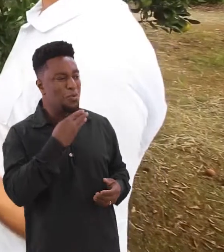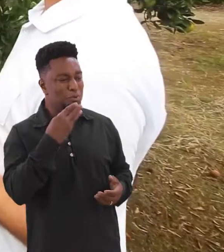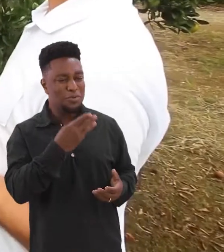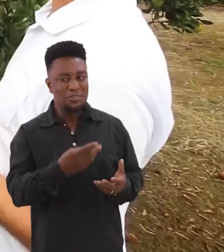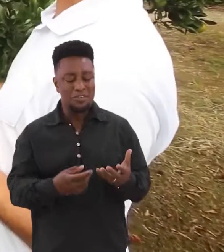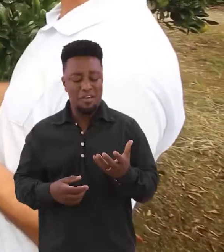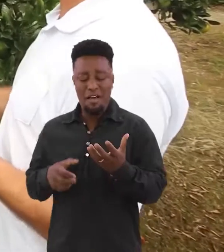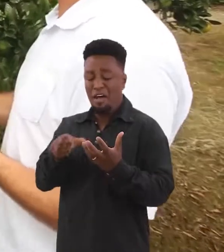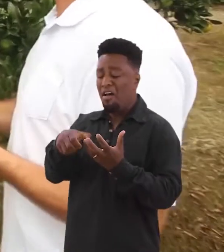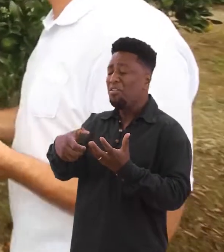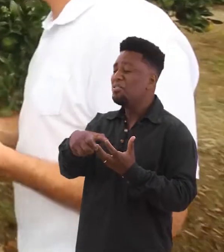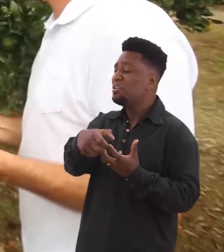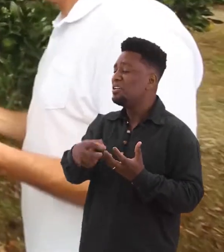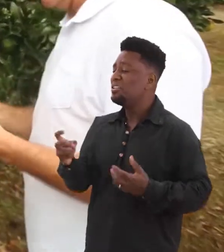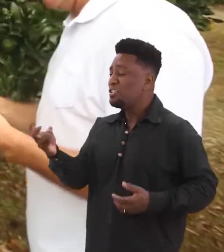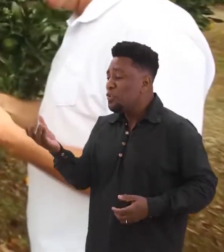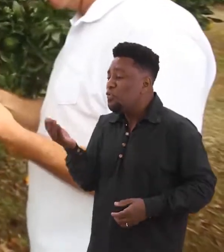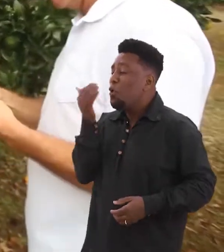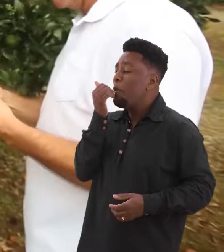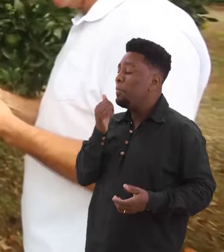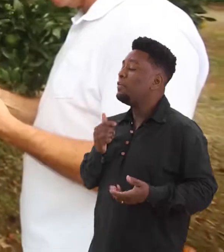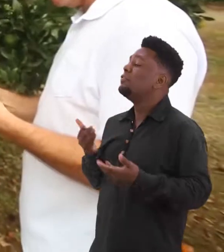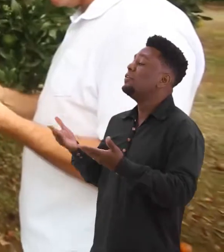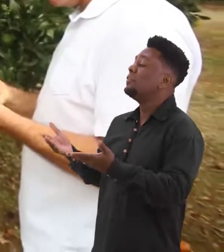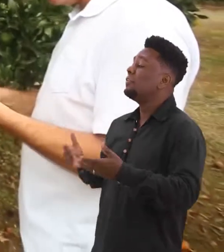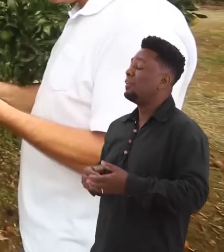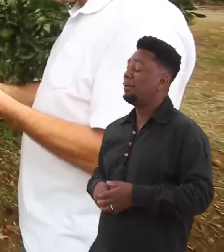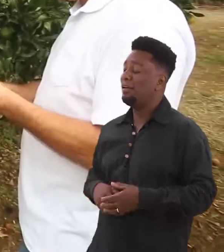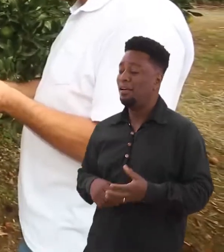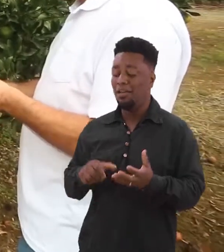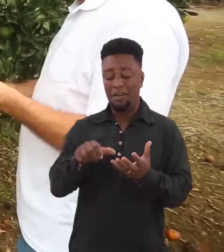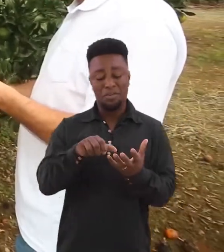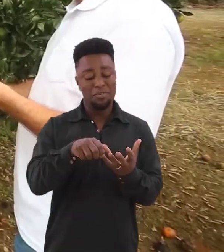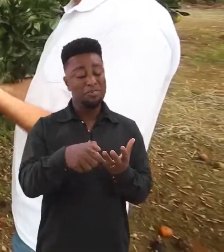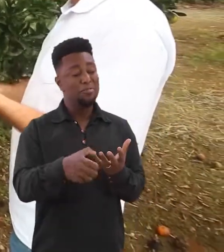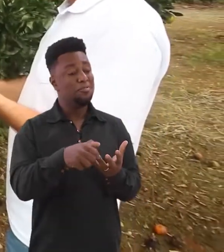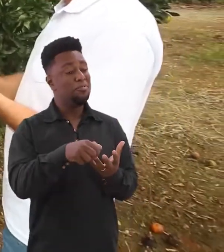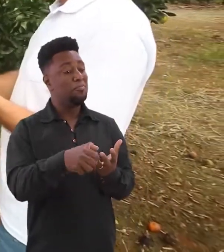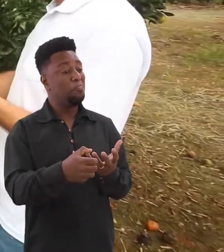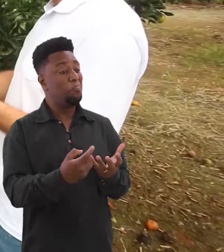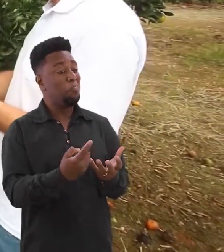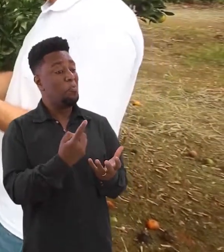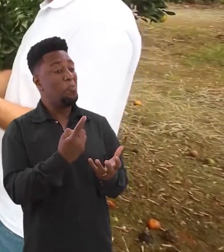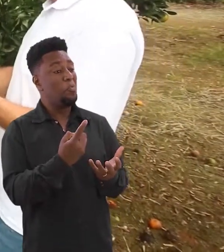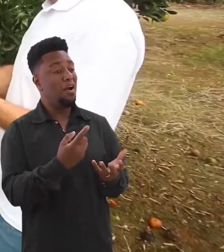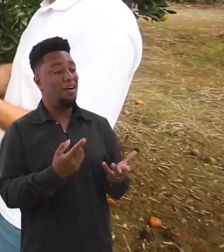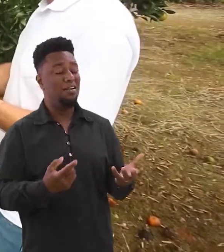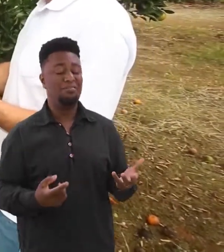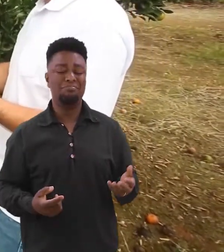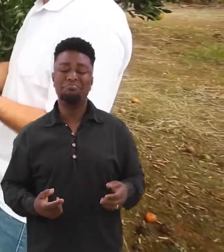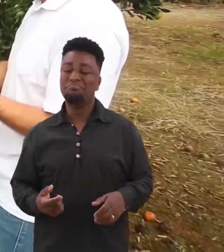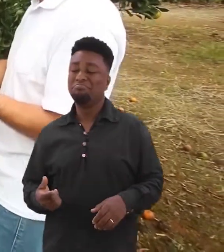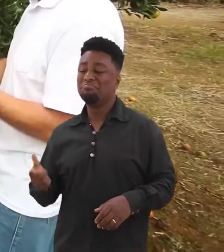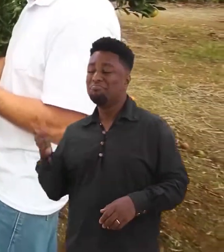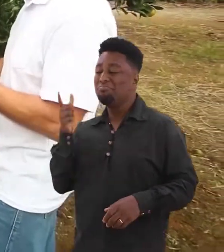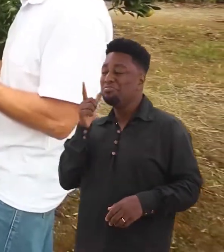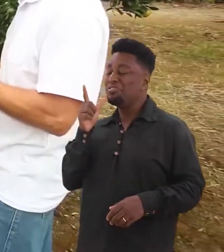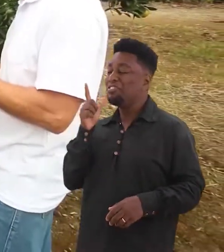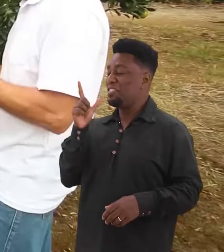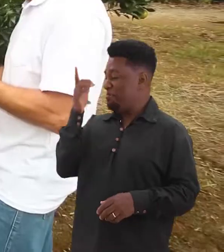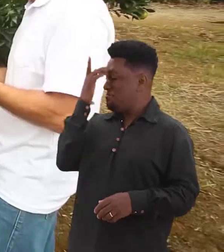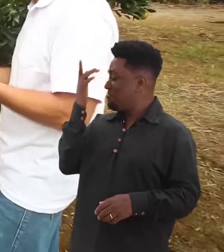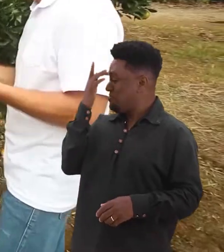Do jeito que tá aqui, vou comer mais 5. E você? Na minha lerdeza, acho que uma. Ah, uma só? Ah, então eu ganho de você facilmente,